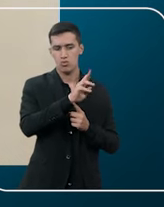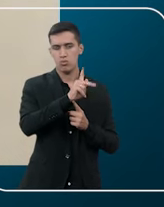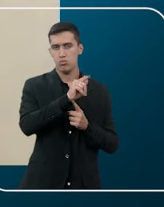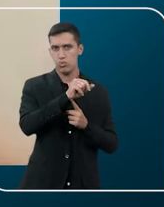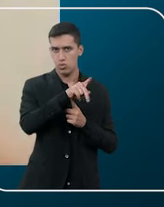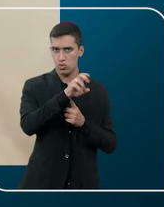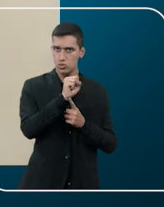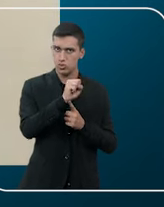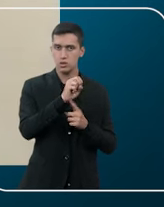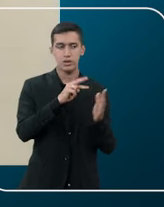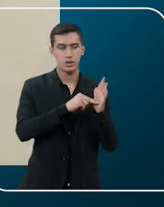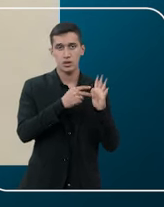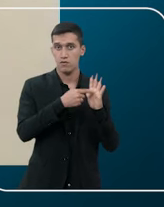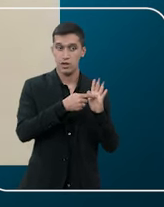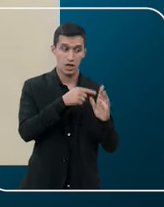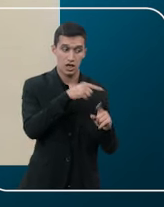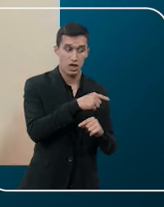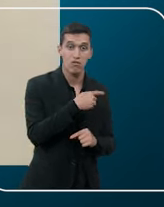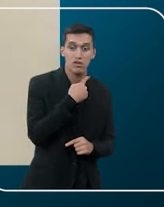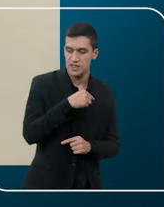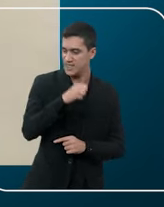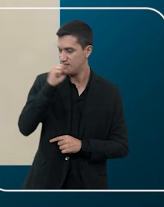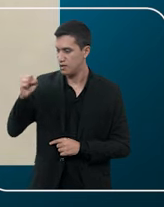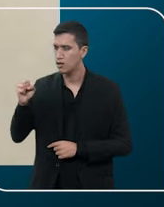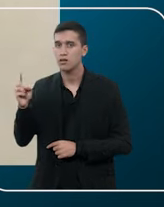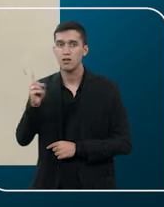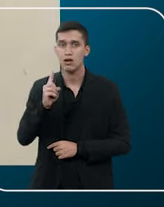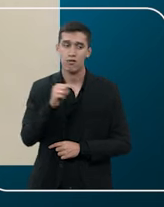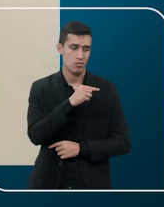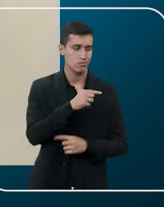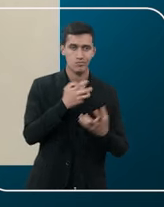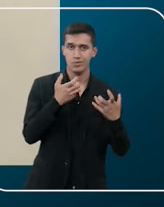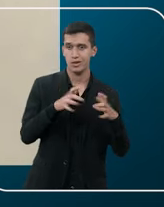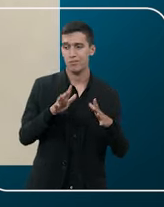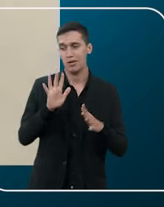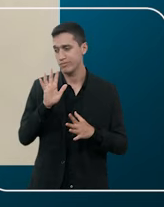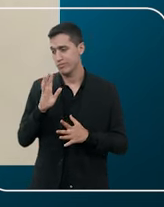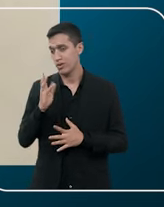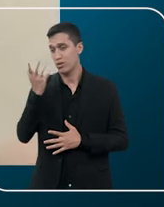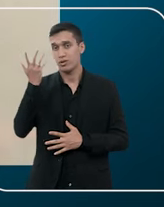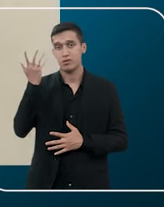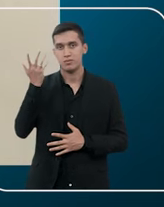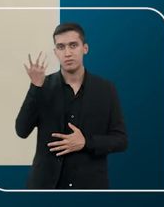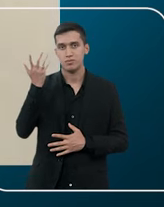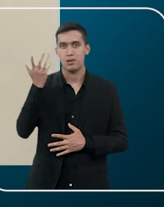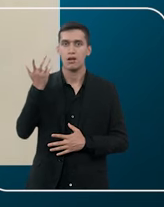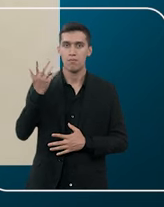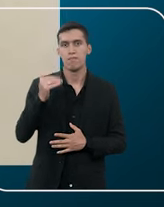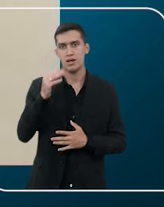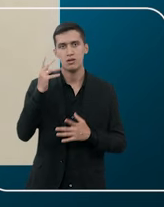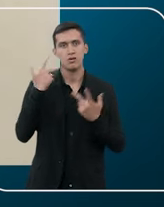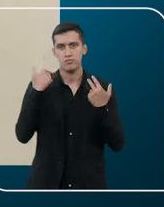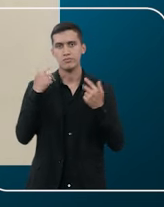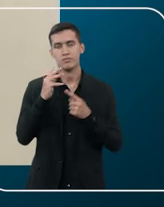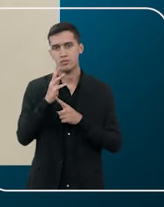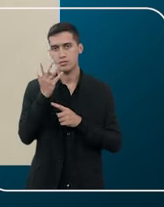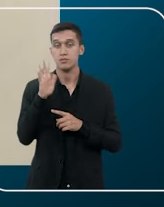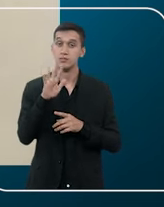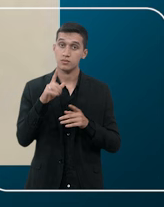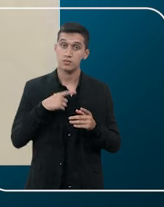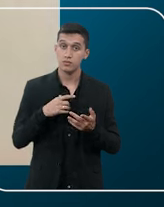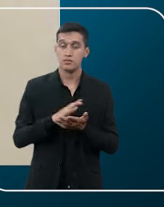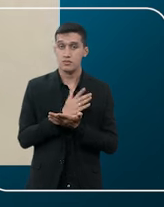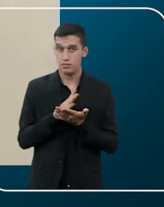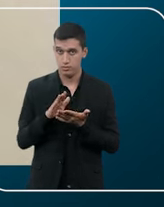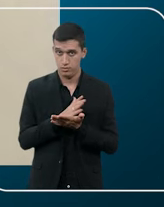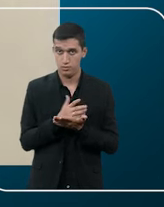a intenção do médico ter o resultado lesão corporal no seu paciente. É o mais comum. Porém, há algumas